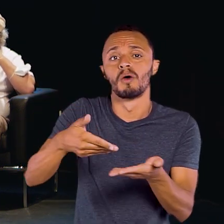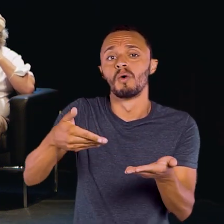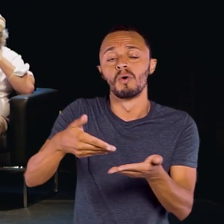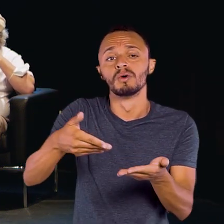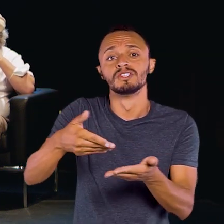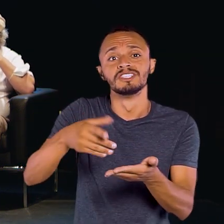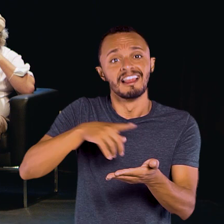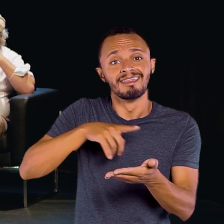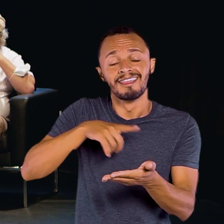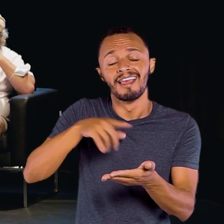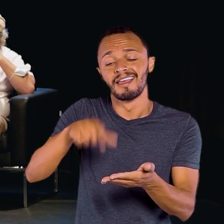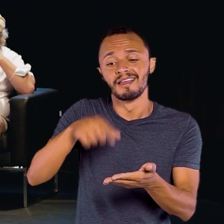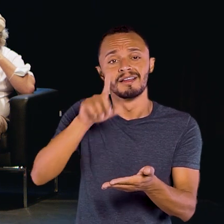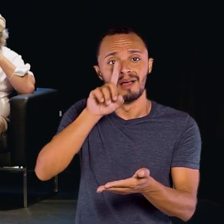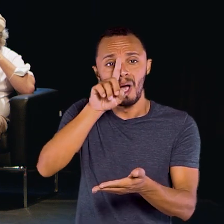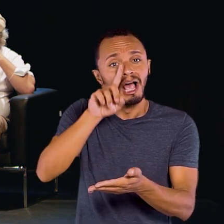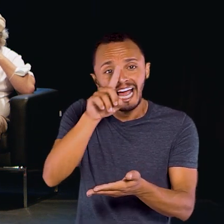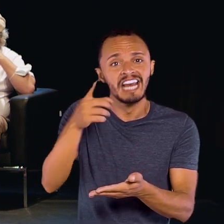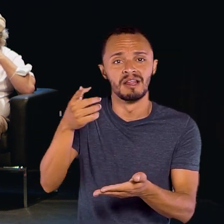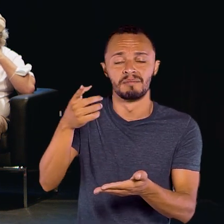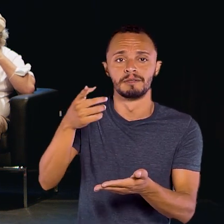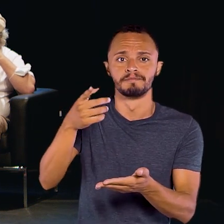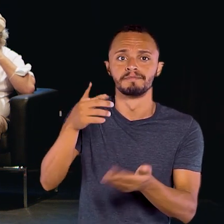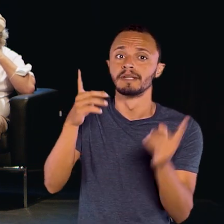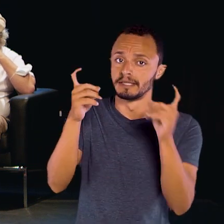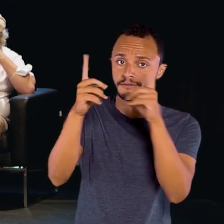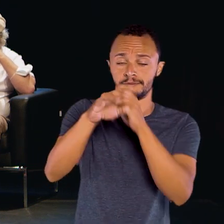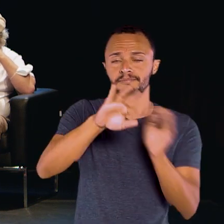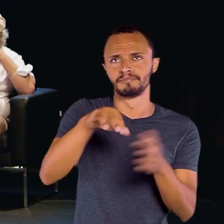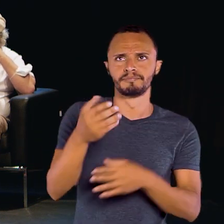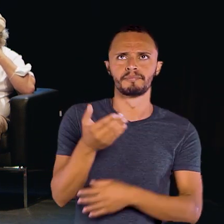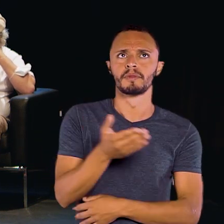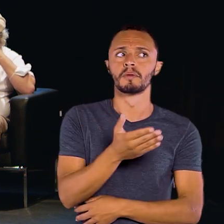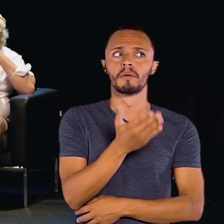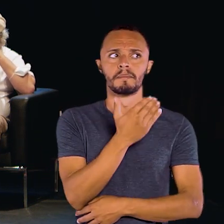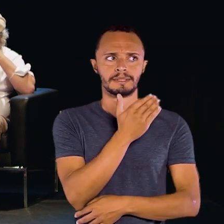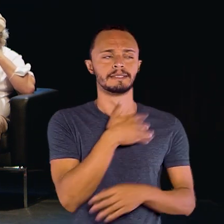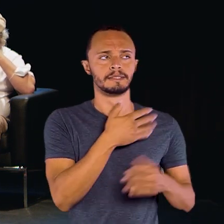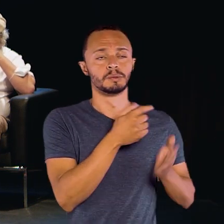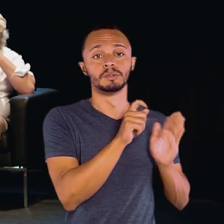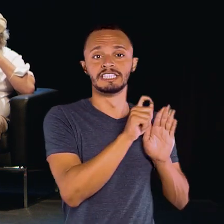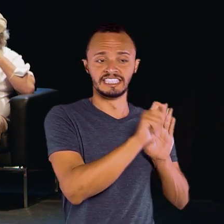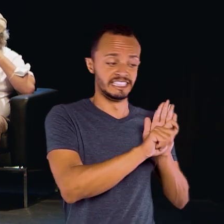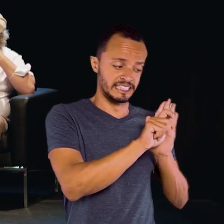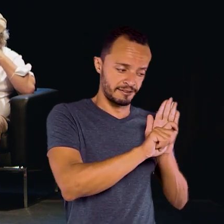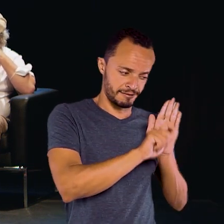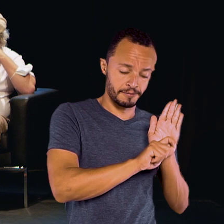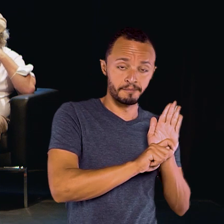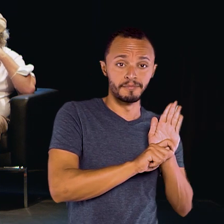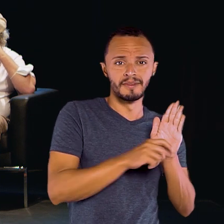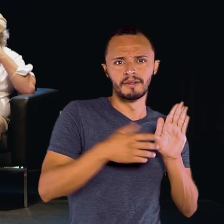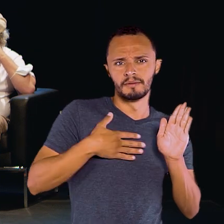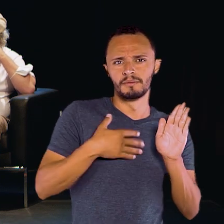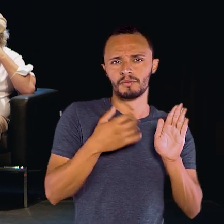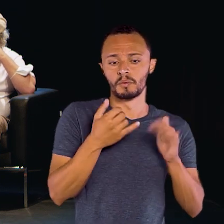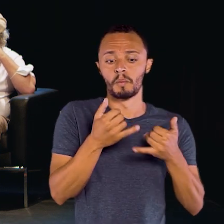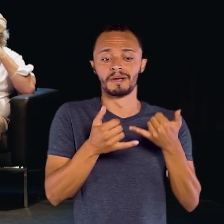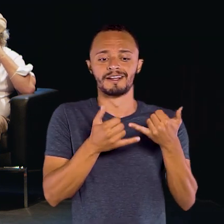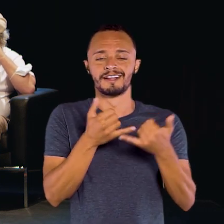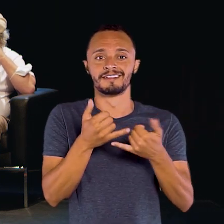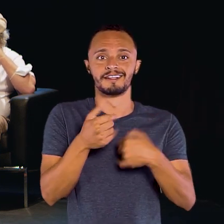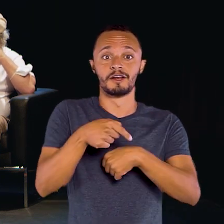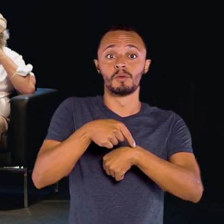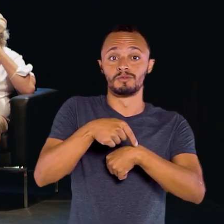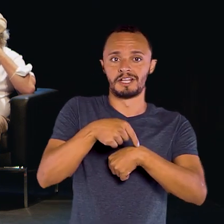quis fazer... Na verdade, quando eu comecei a escrever, eu queria fazer uma brincadeira com o tempo, né? Que depois eu faço